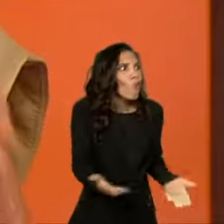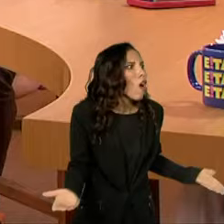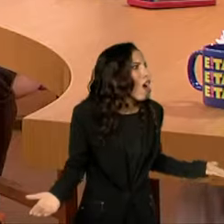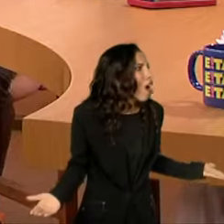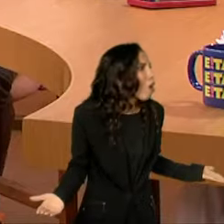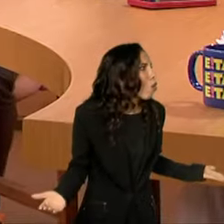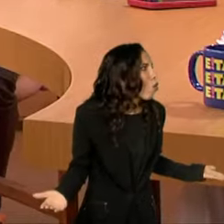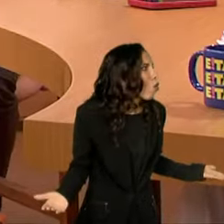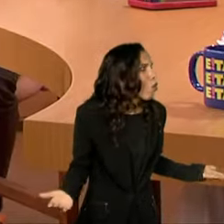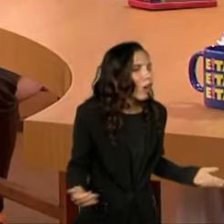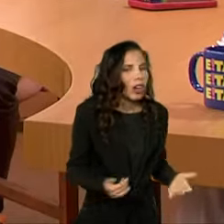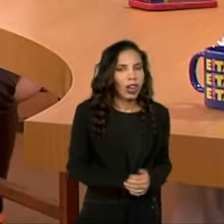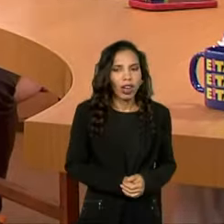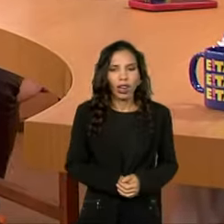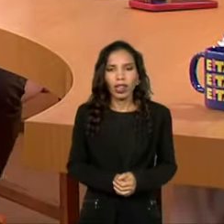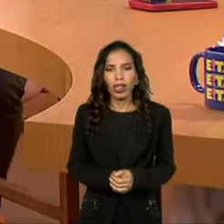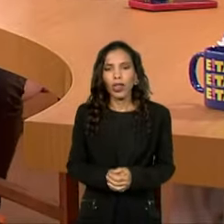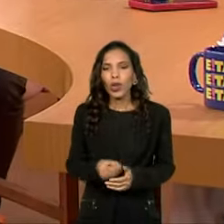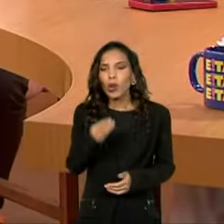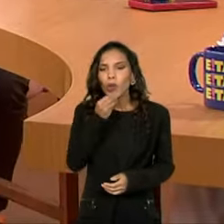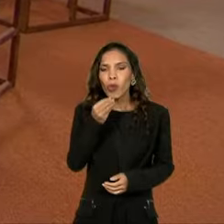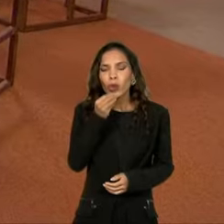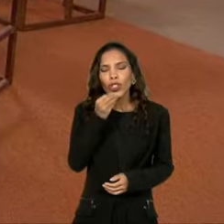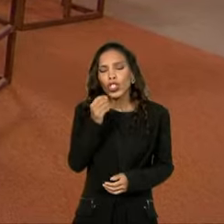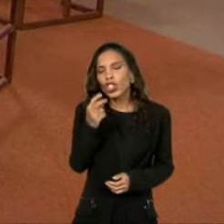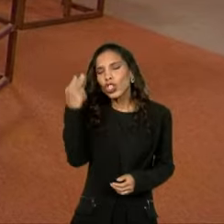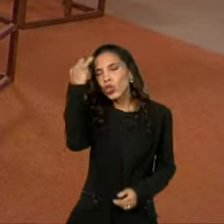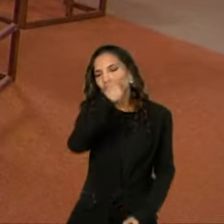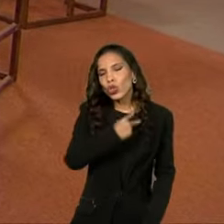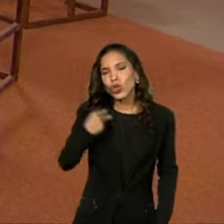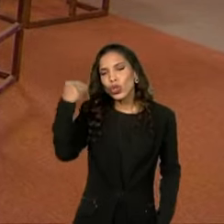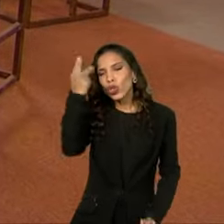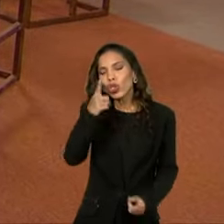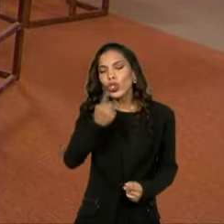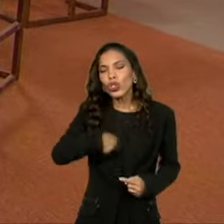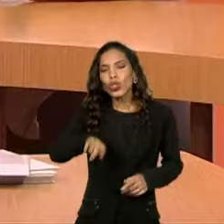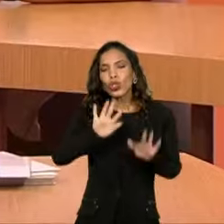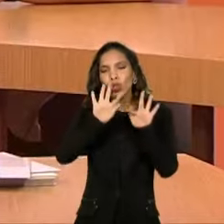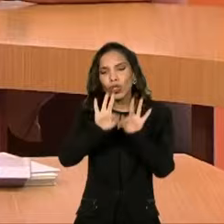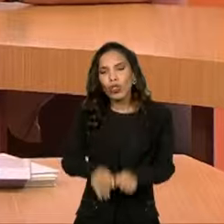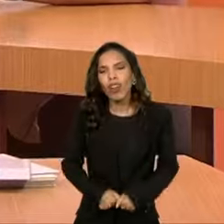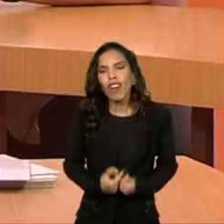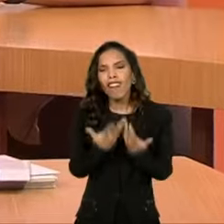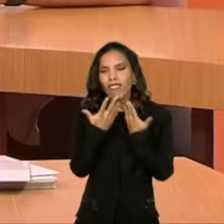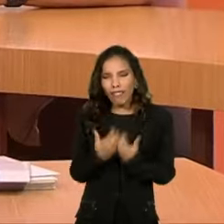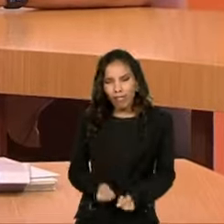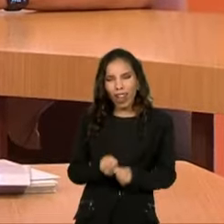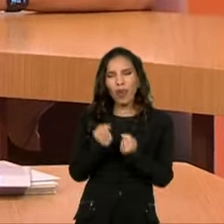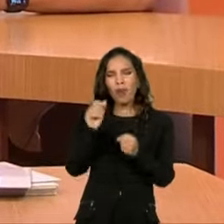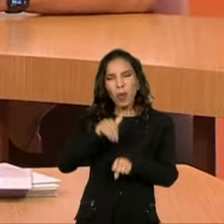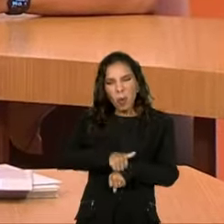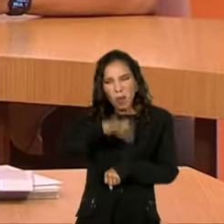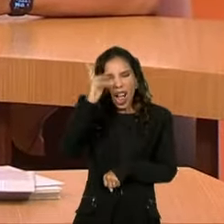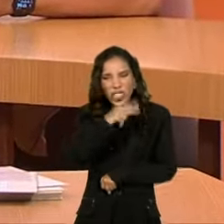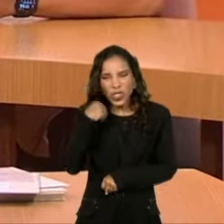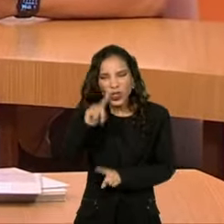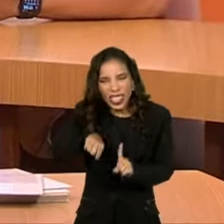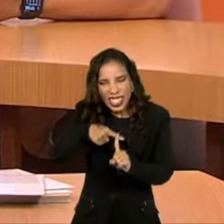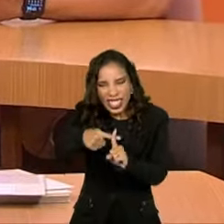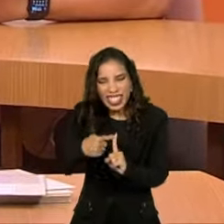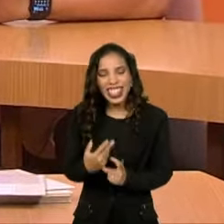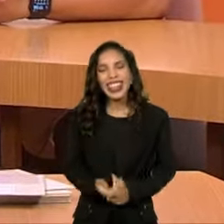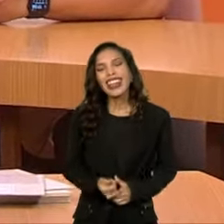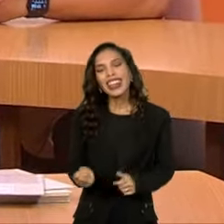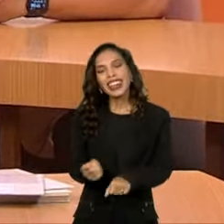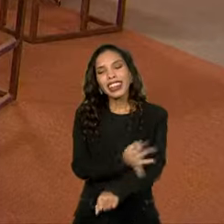Ai. Gente, olha só, eu podia ficar aqui mais de duas horas, a gente está chegando no final, não é? Vamos. Não passa rápido. É, mas eu fiquei muito emocionada,